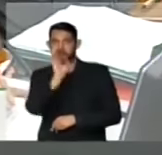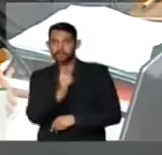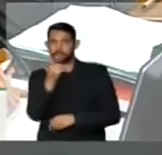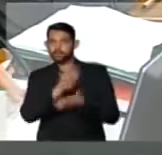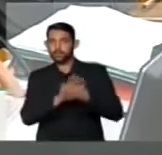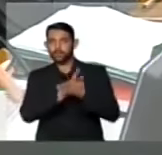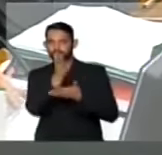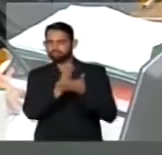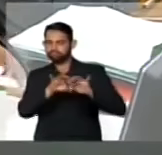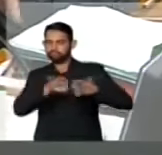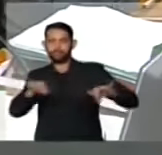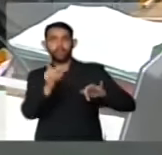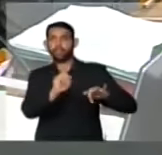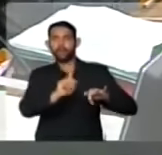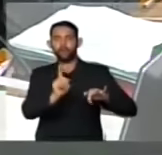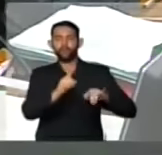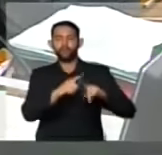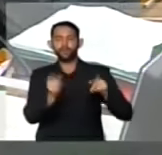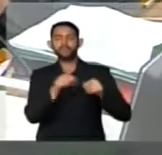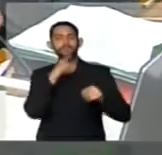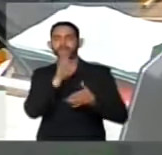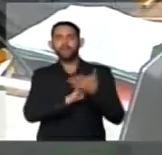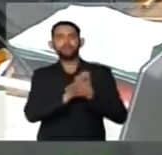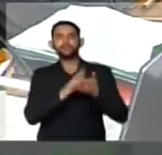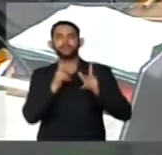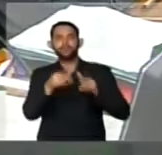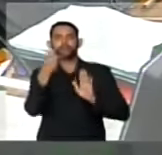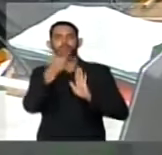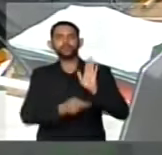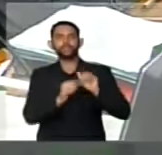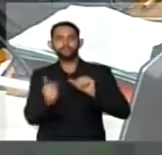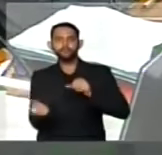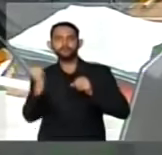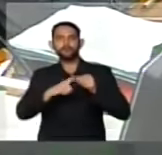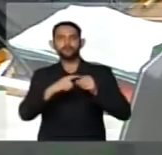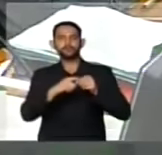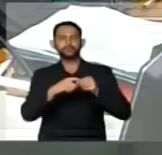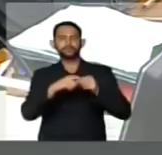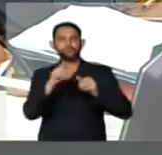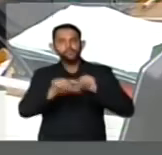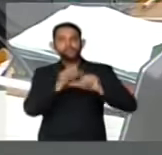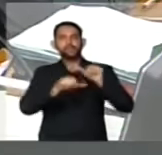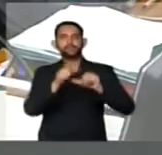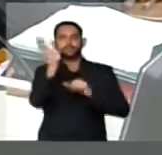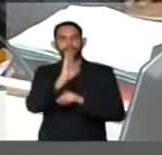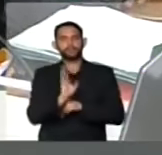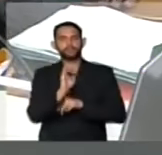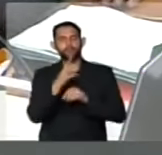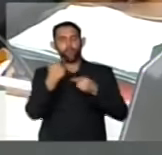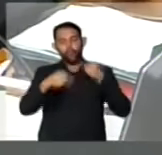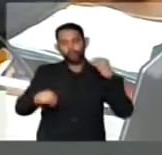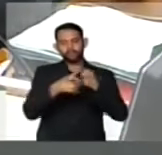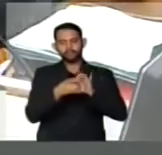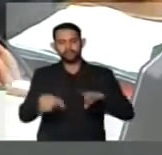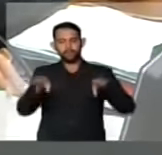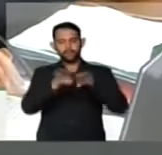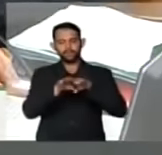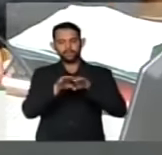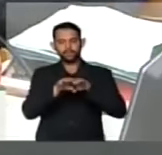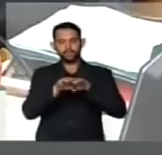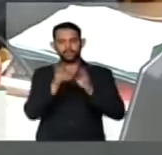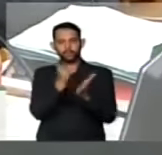está dividido. Ninguém pode ser contra um projeto de reconstrução nacional, contra a democracia e o